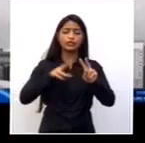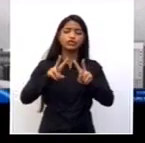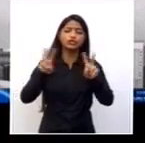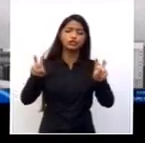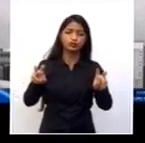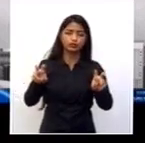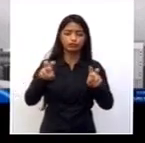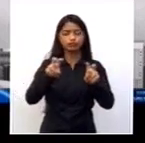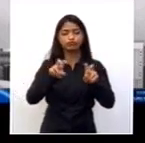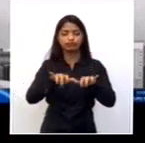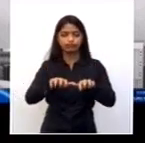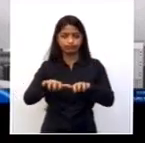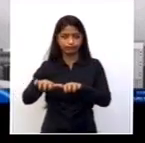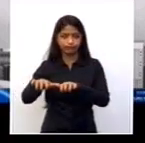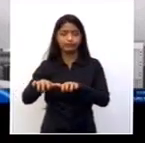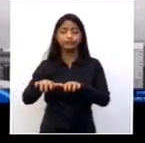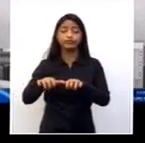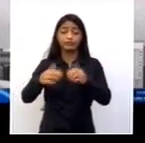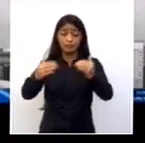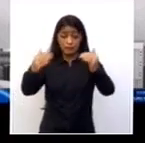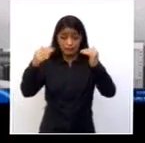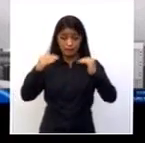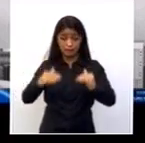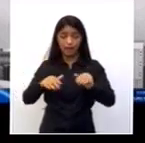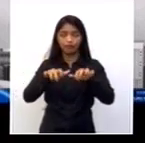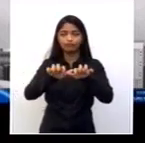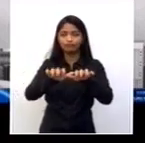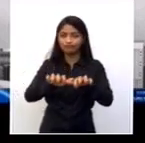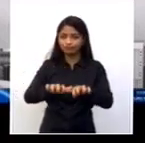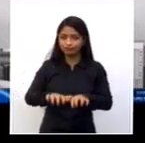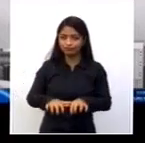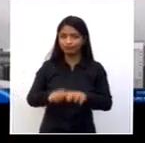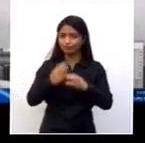E depois ele vai escrever a mensagem.